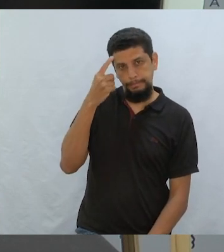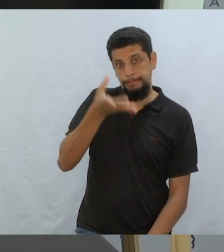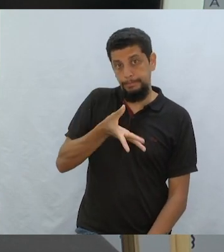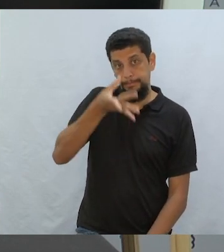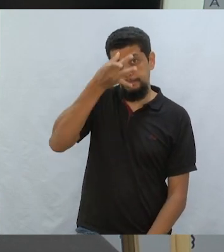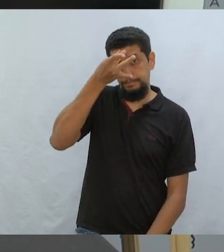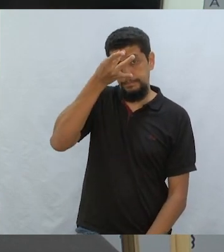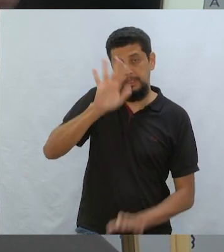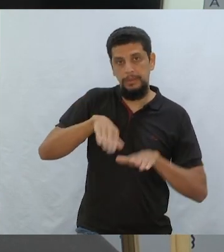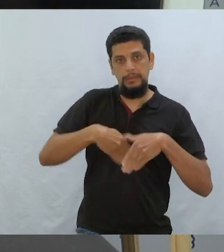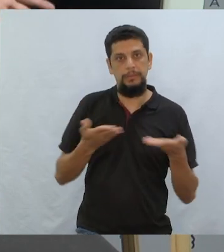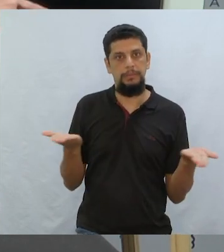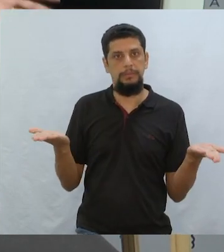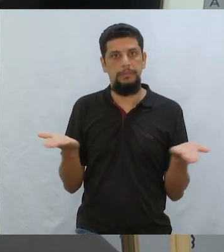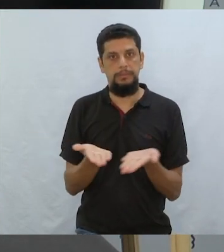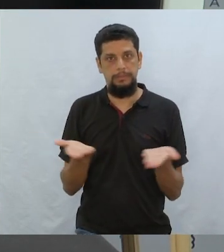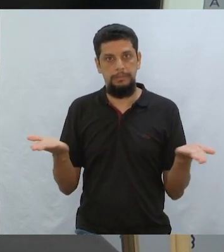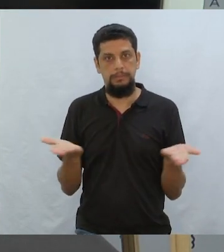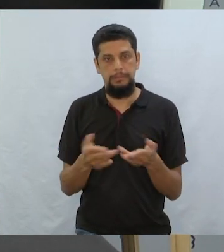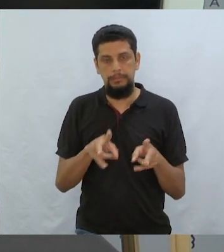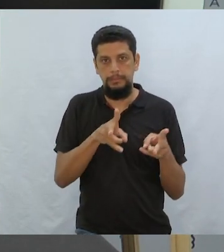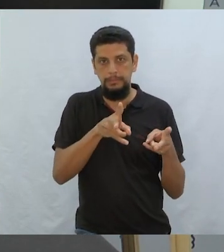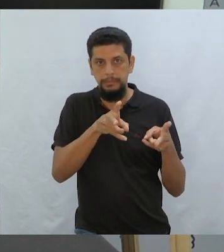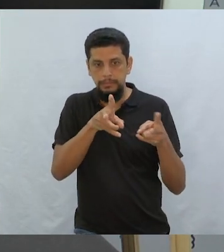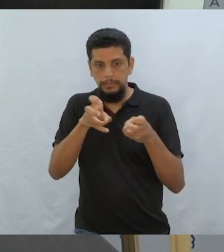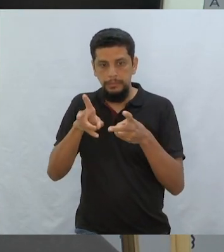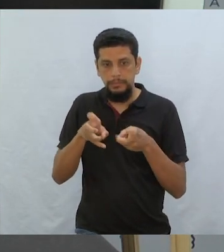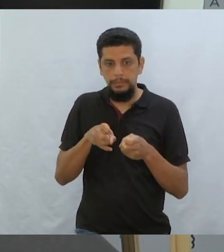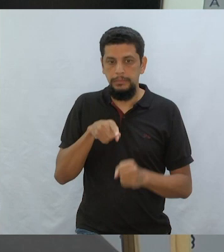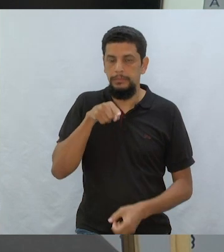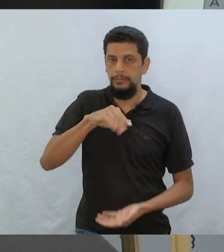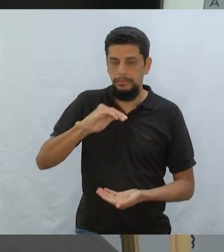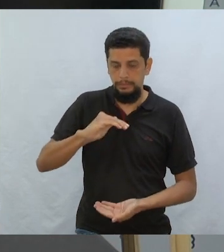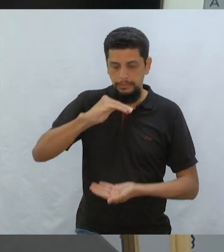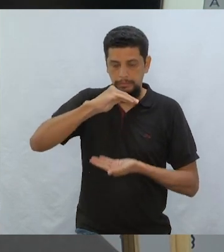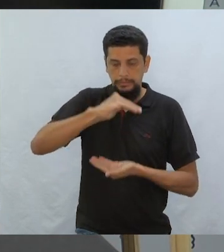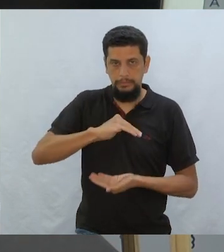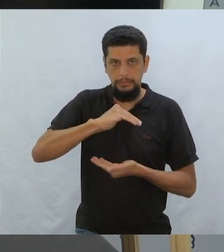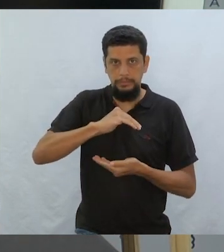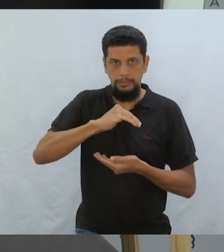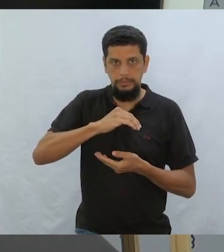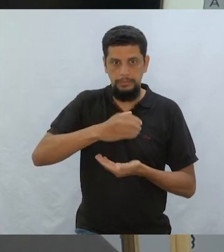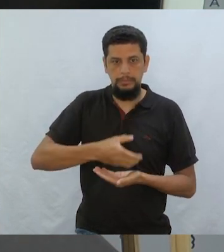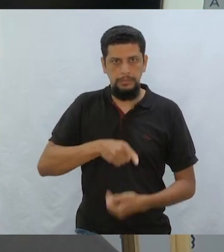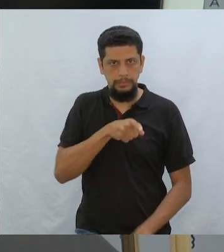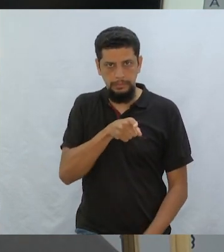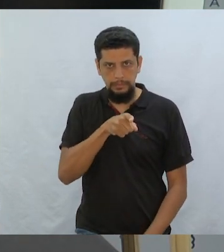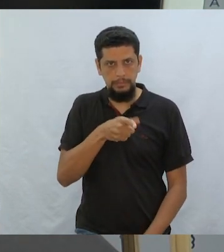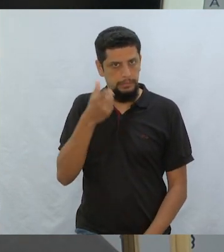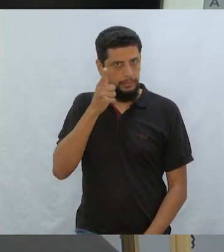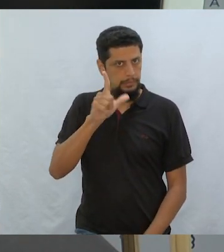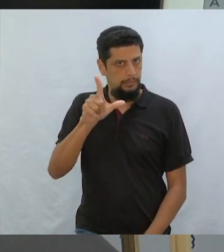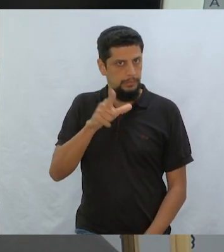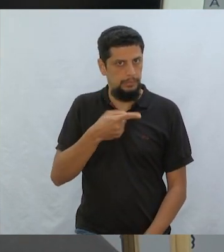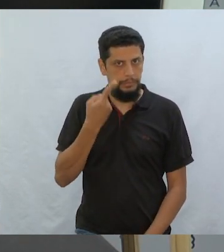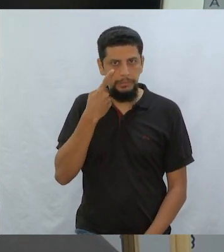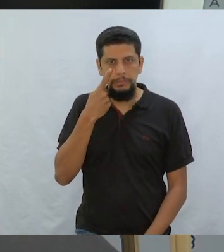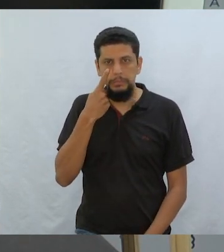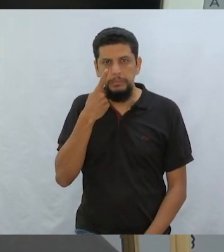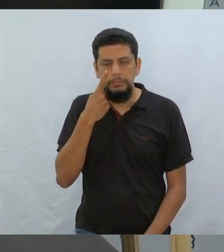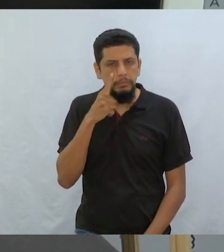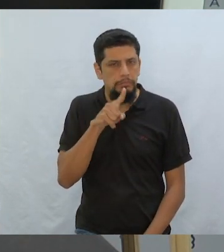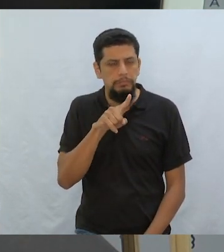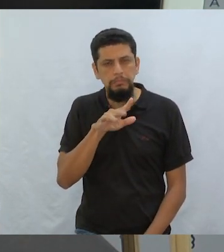nossa mente. Então agora, observe este pote. Você